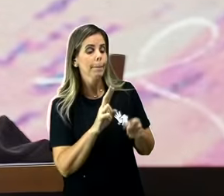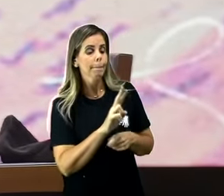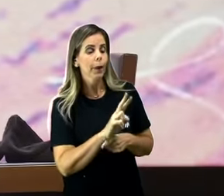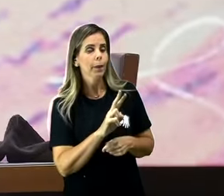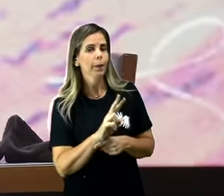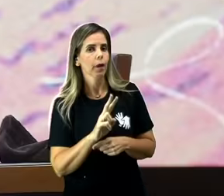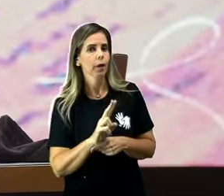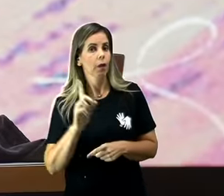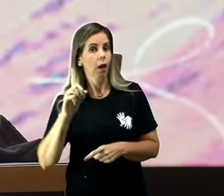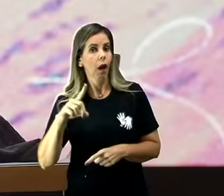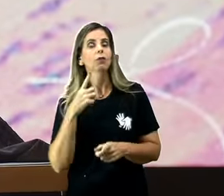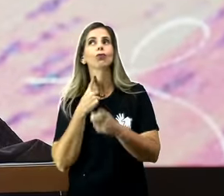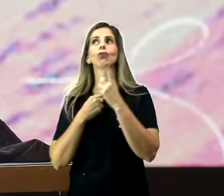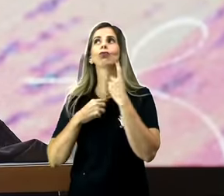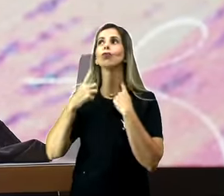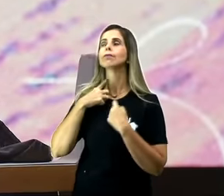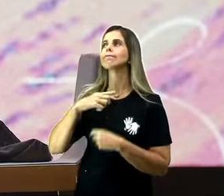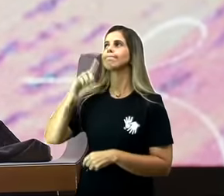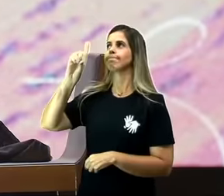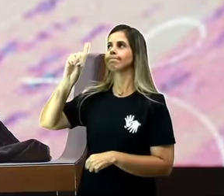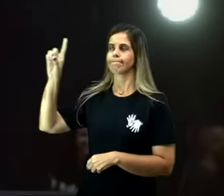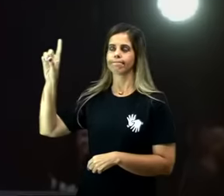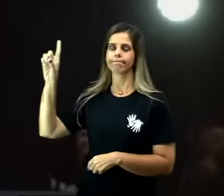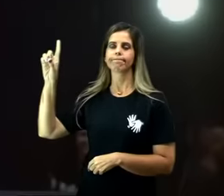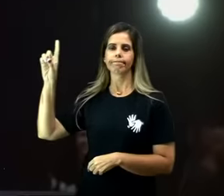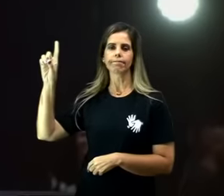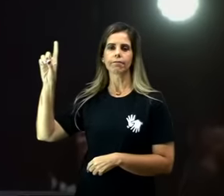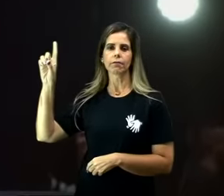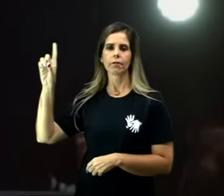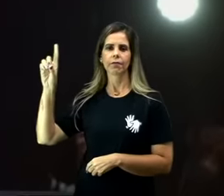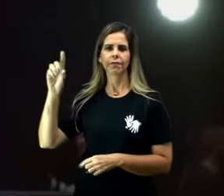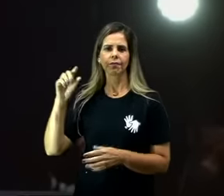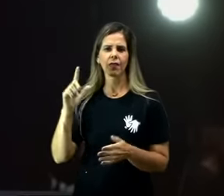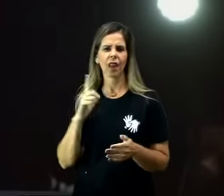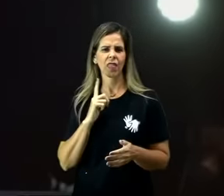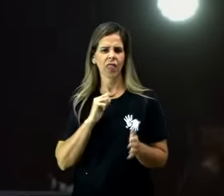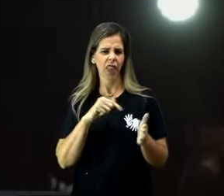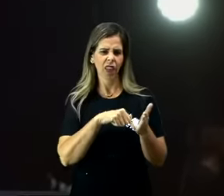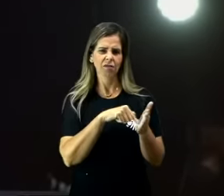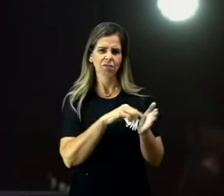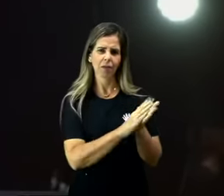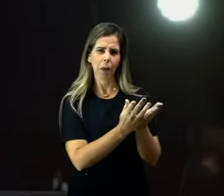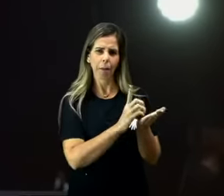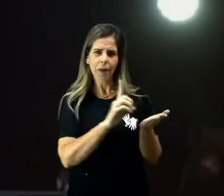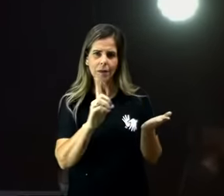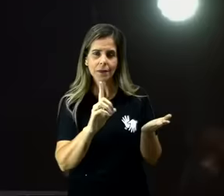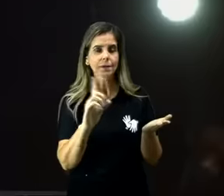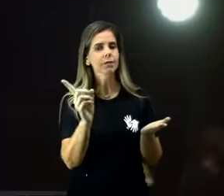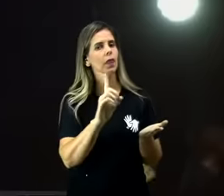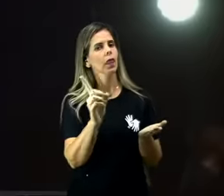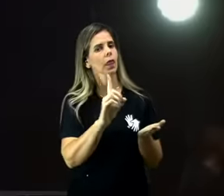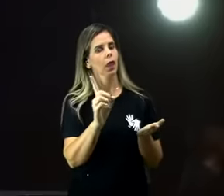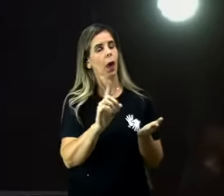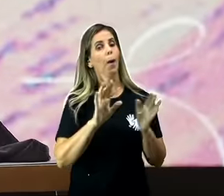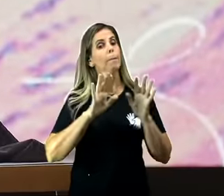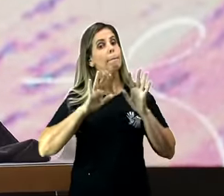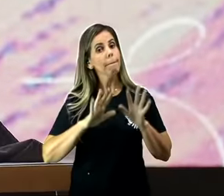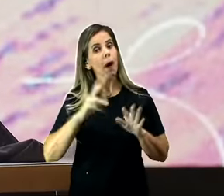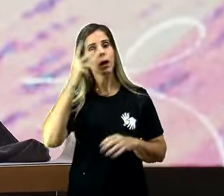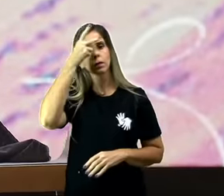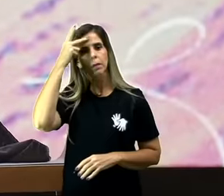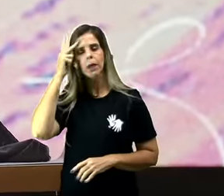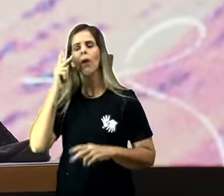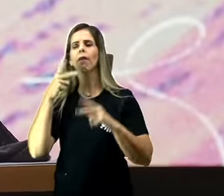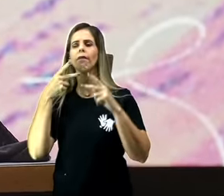da vontade de Deus. Está na Bíblia isso? Não, mas é a frase que a gente mais ouve. E talvez uma das frases que a gente